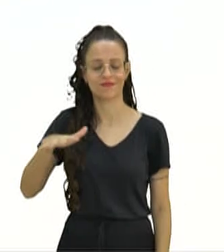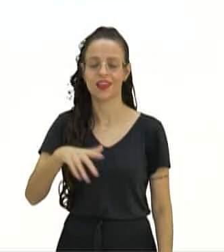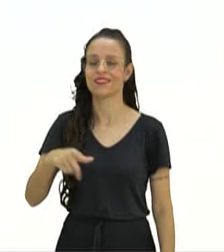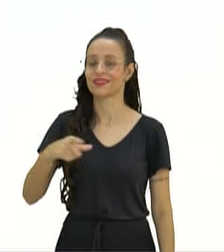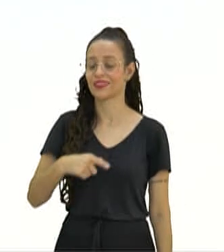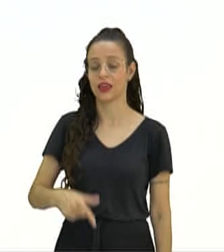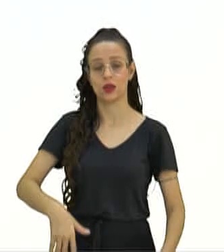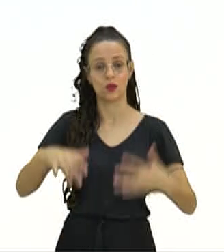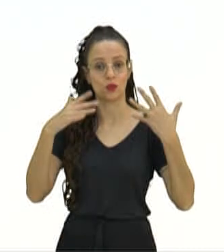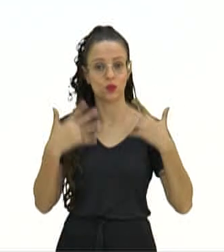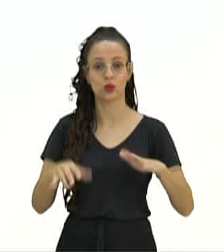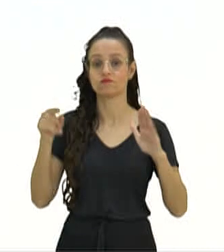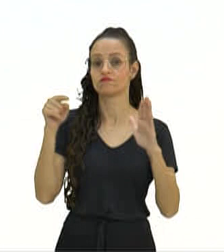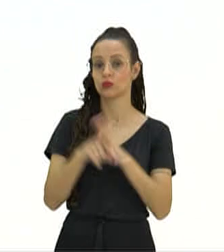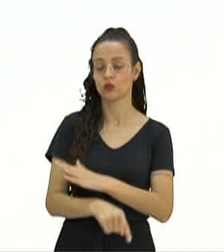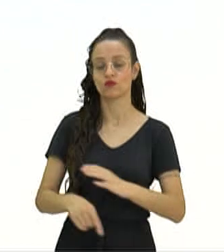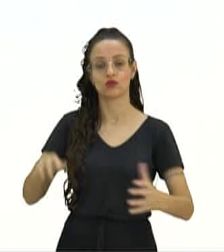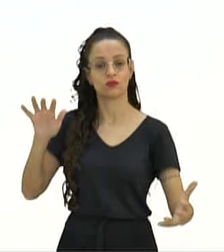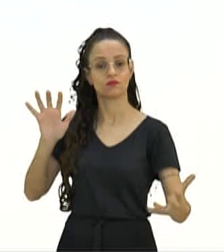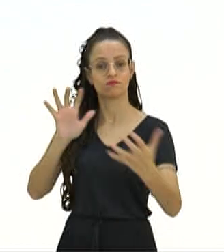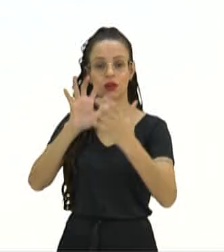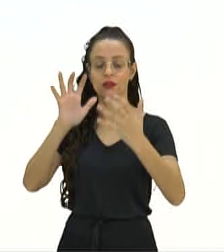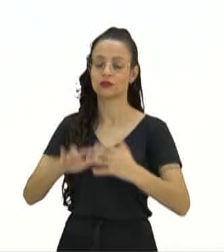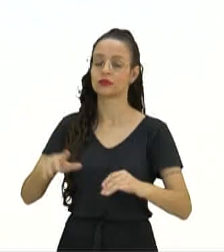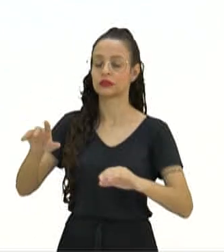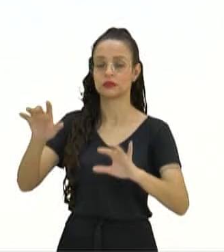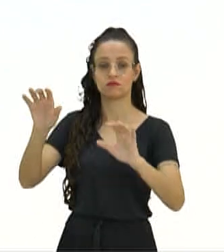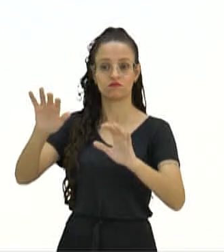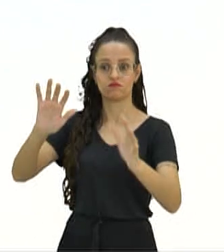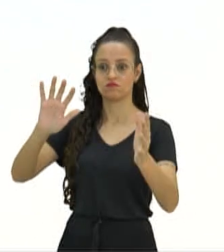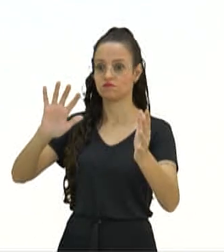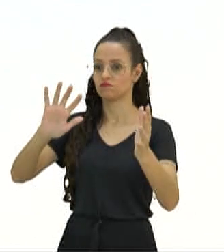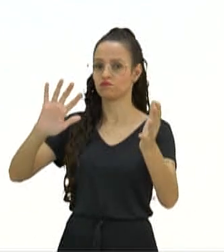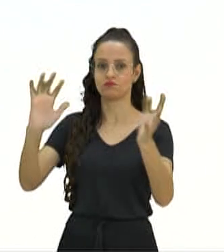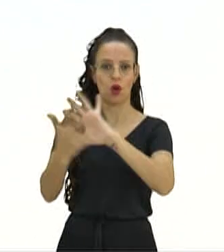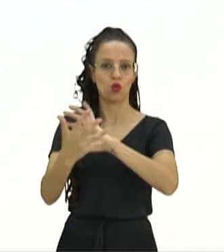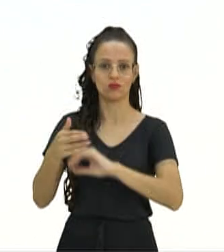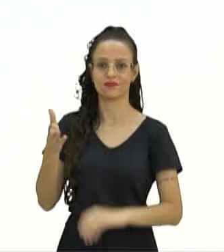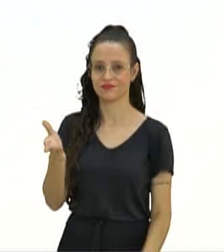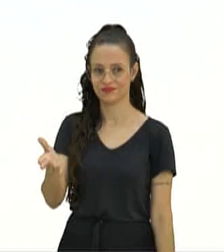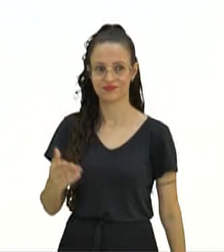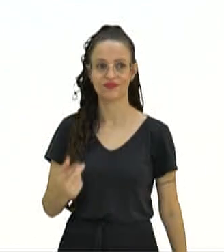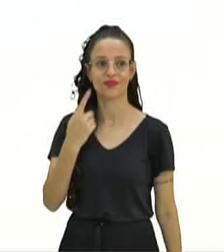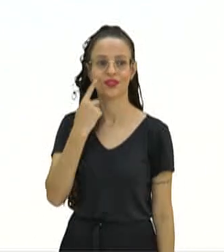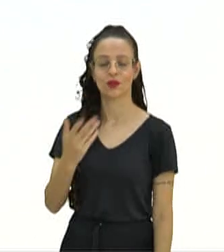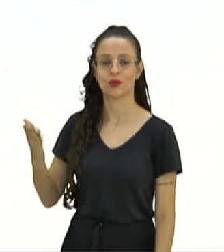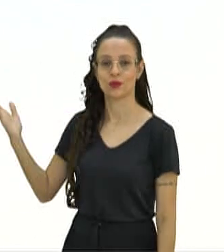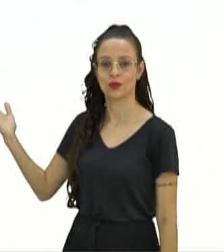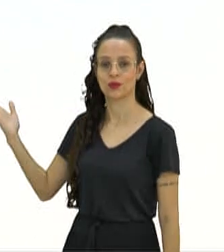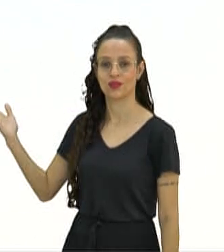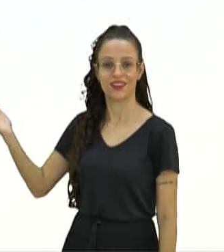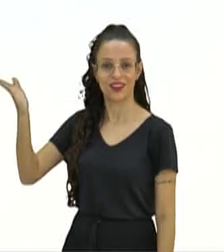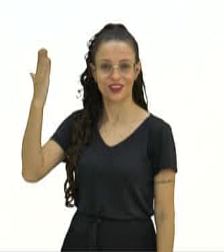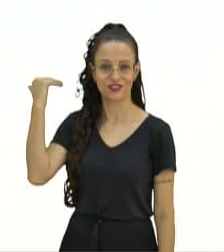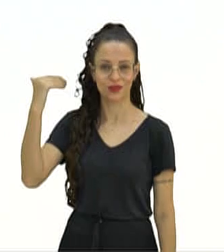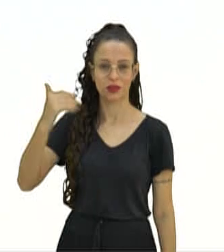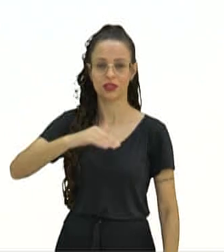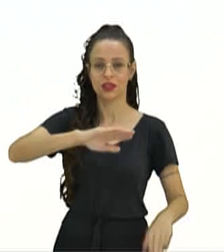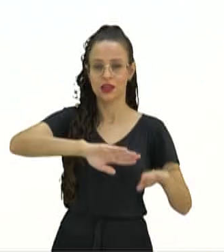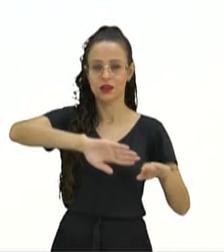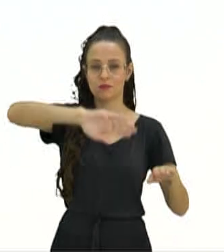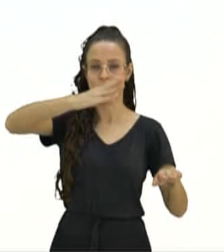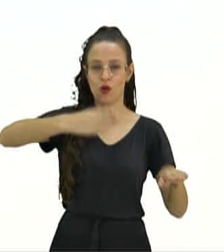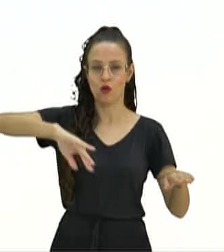profundos impactos e mudando de forma drástica aquela paisagem. Então aqui eu tinha lá uma montanha, mas eu